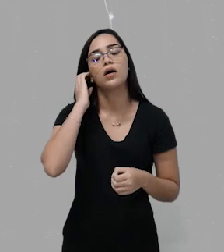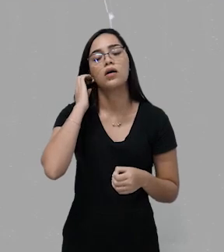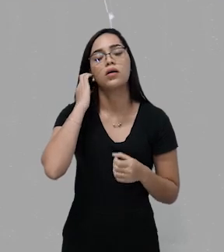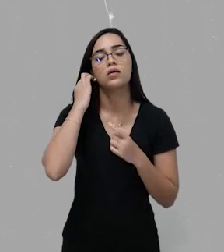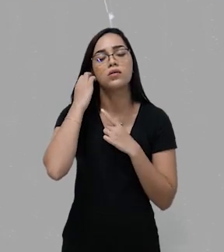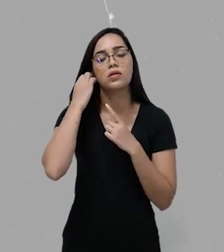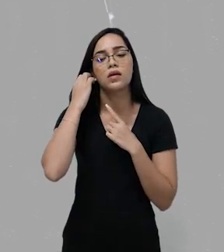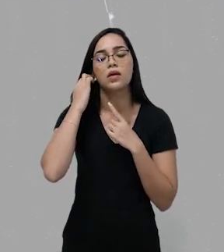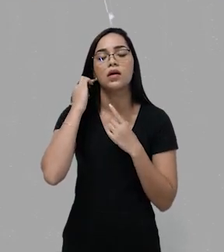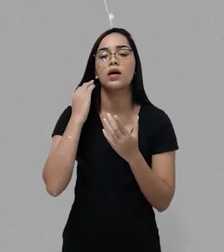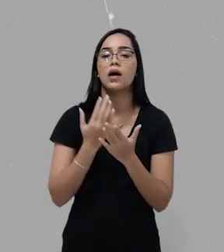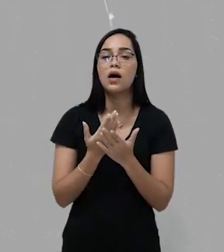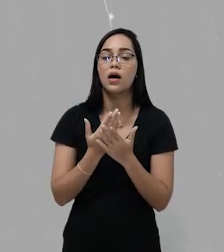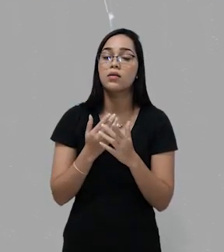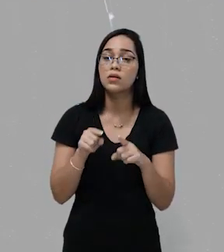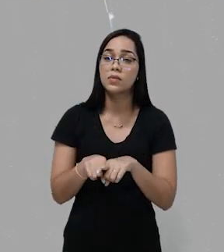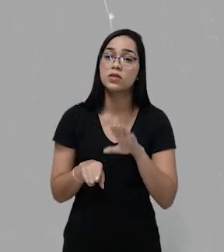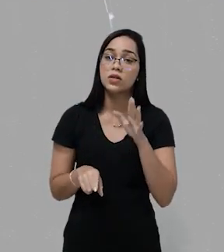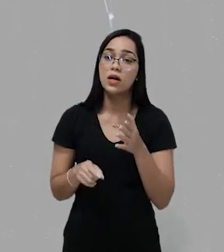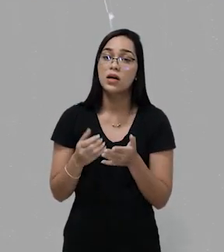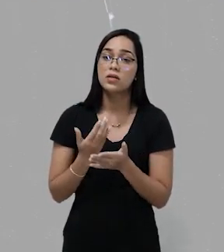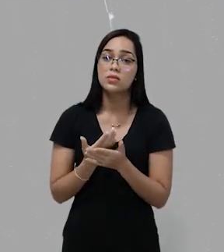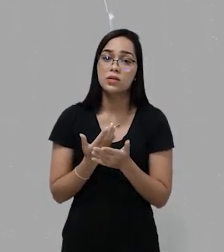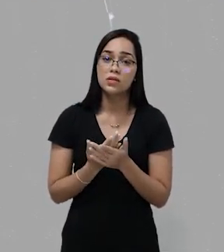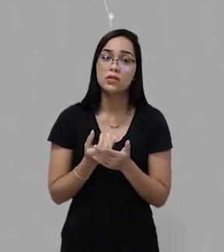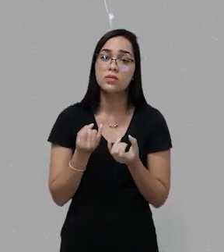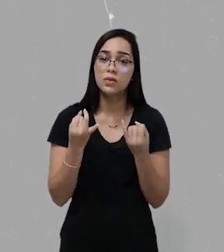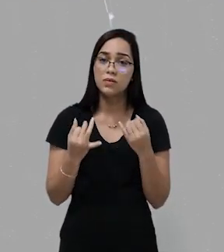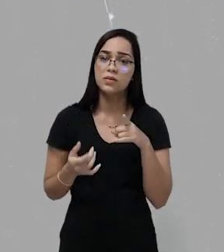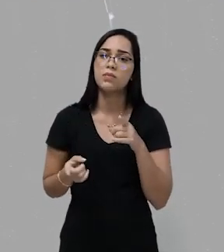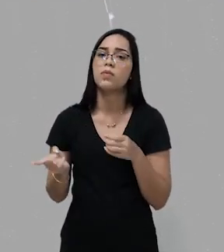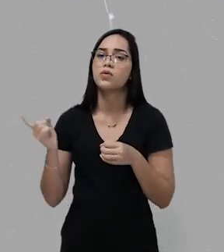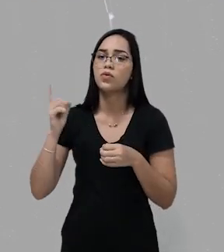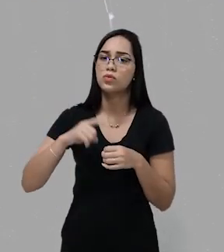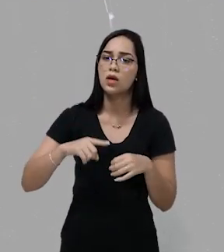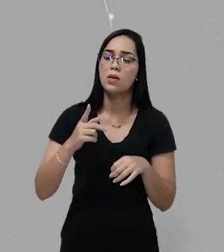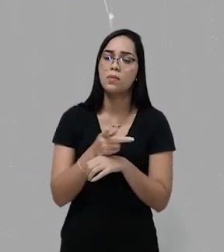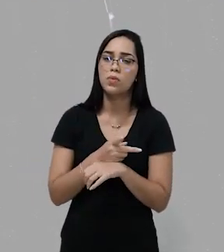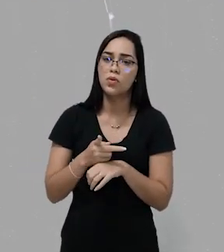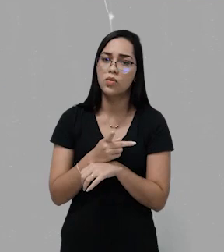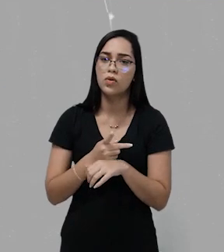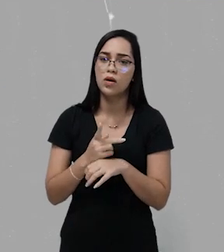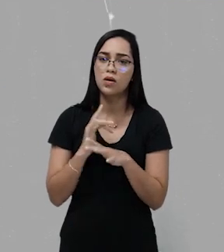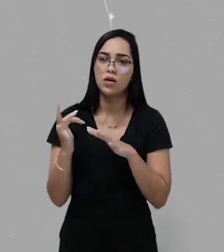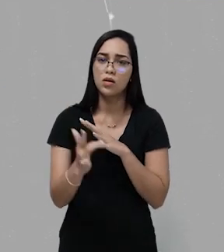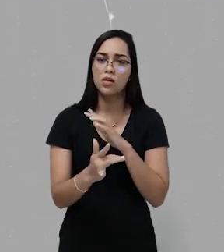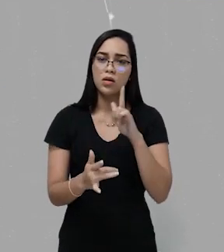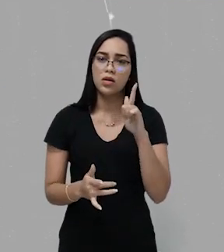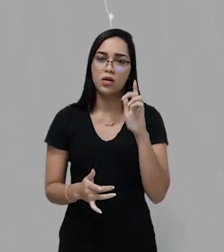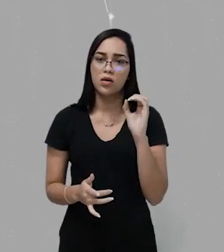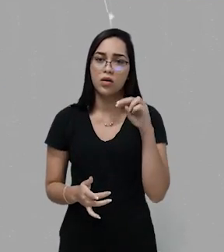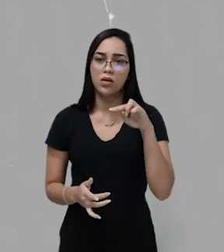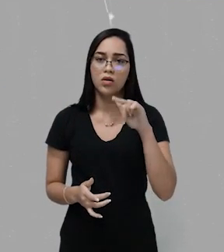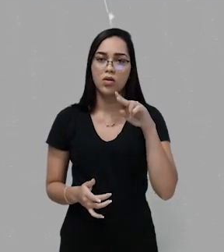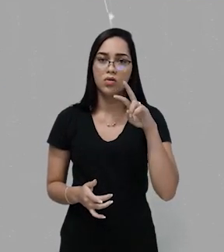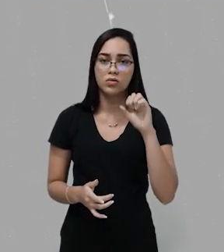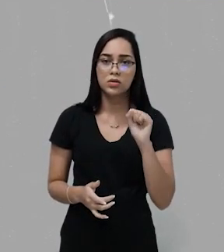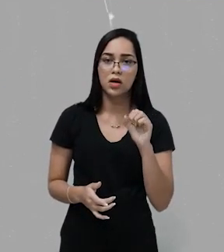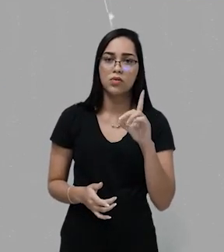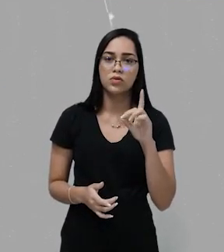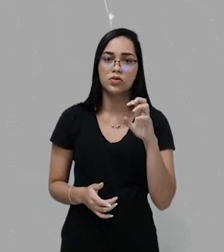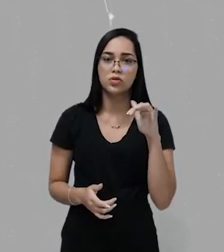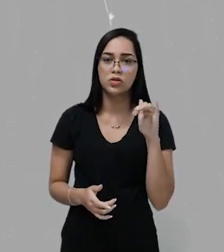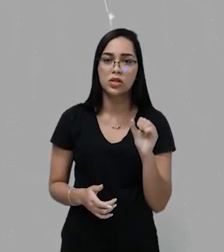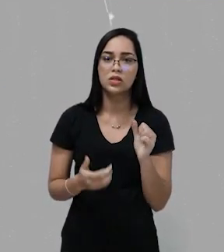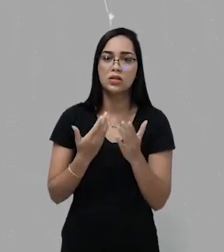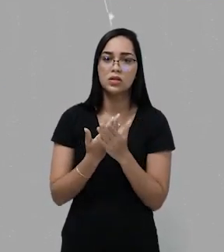essa aula e já falamos desses autores, né? Você pode voltar, procurar lá na plataforma Gonçalves Dias a aula